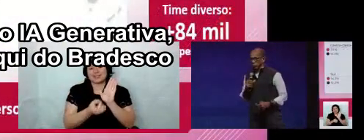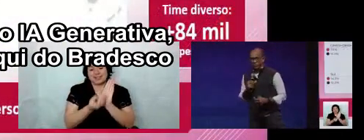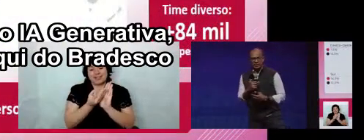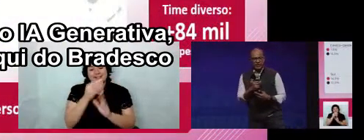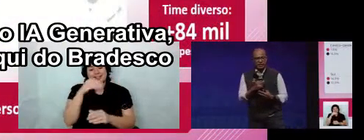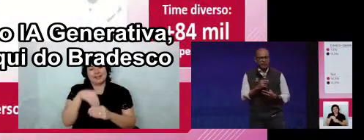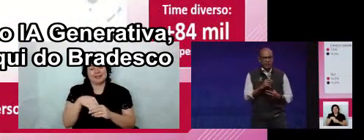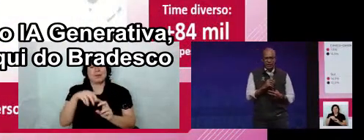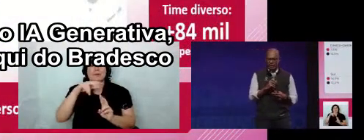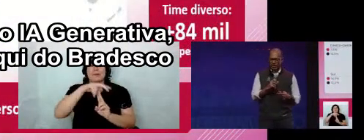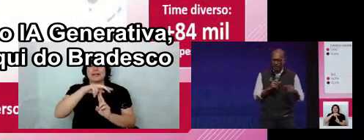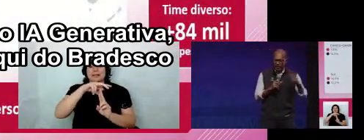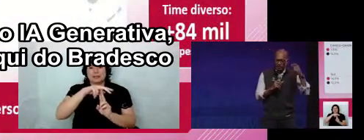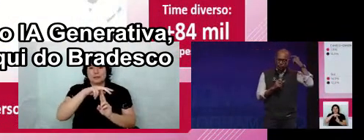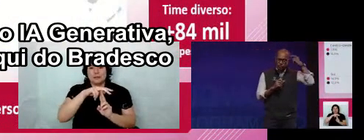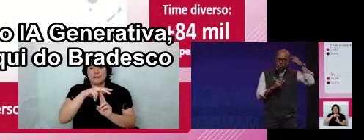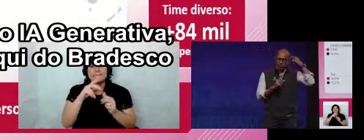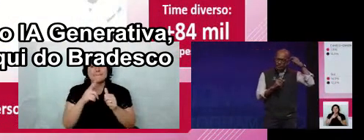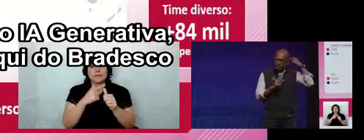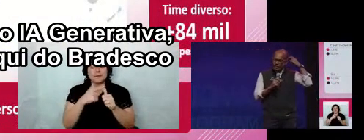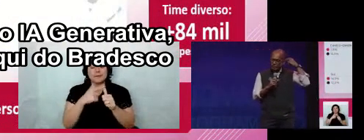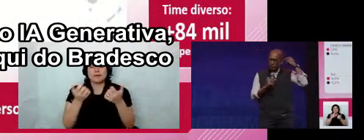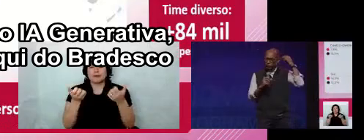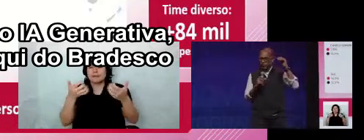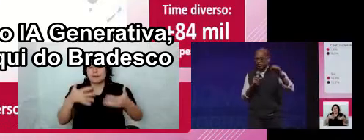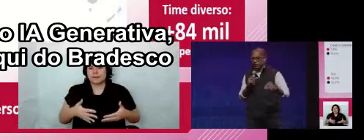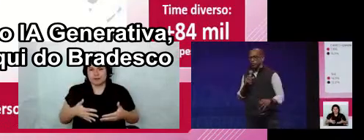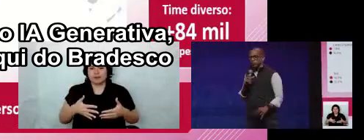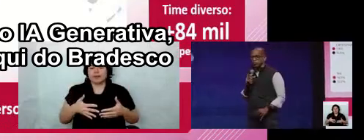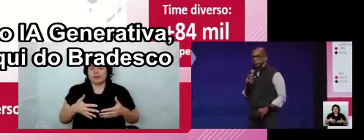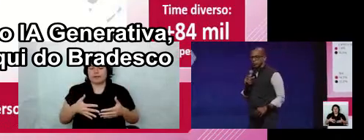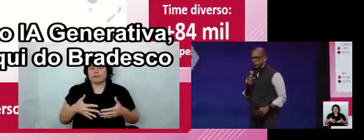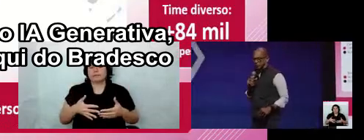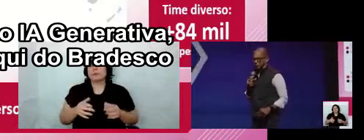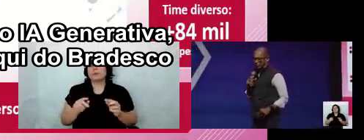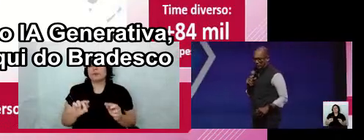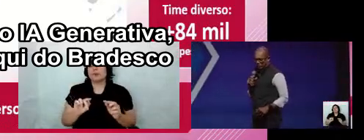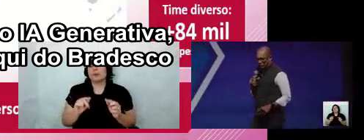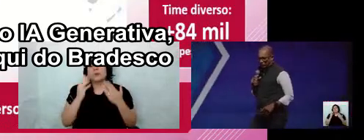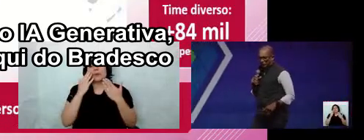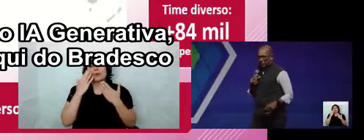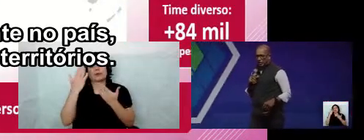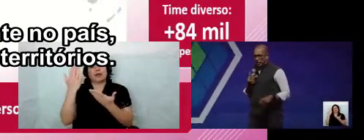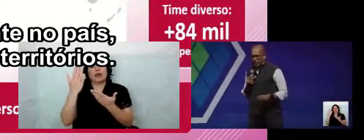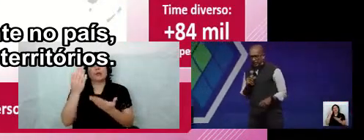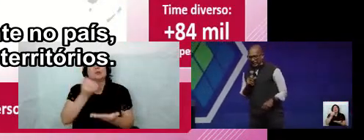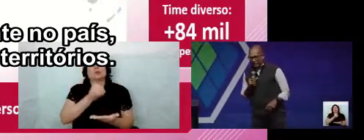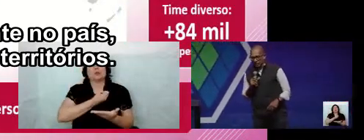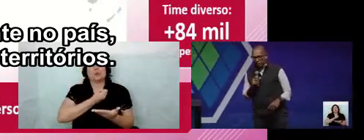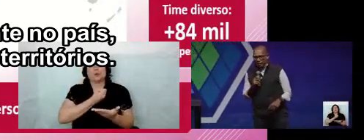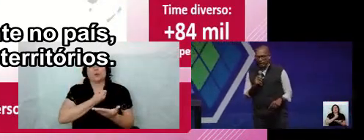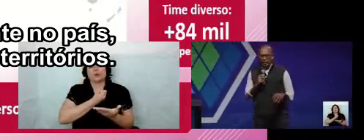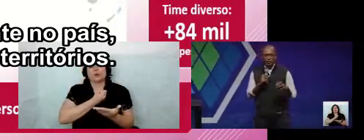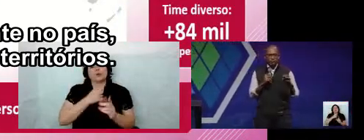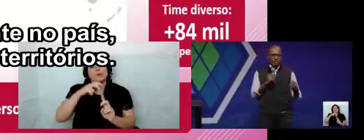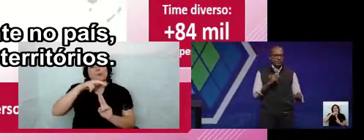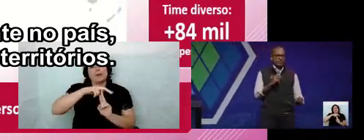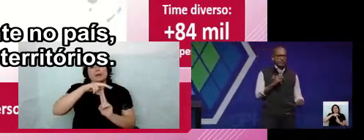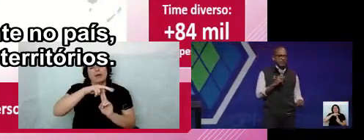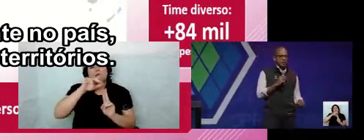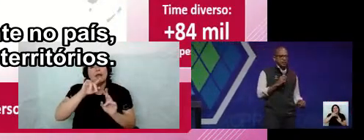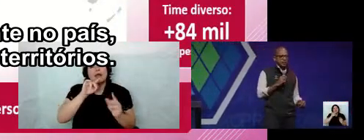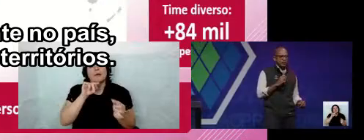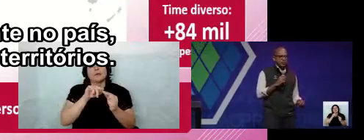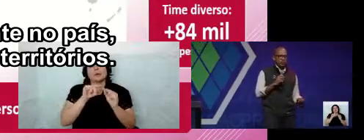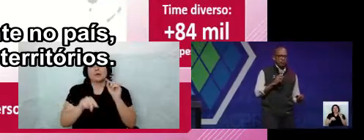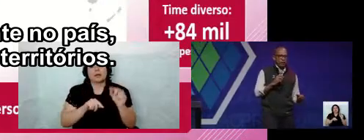Antes de começar a história sobre IA generativa, eu queria trazer alguns números aqui do Bradesco em relação à